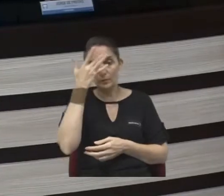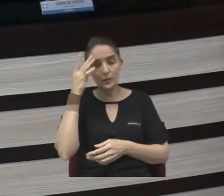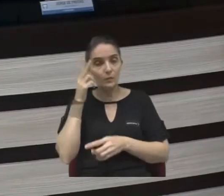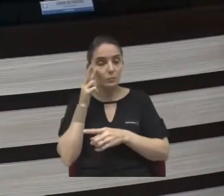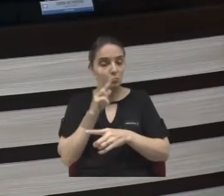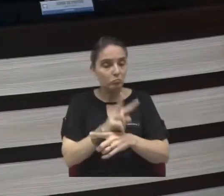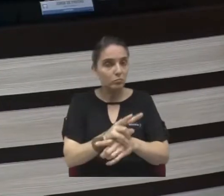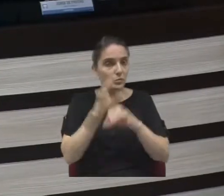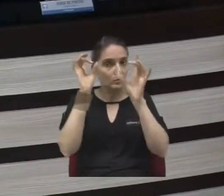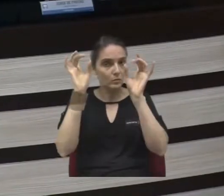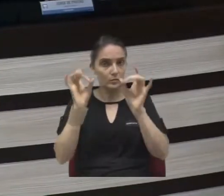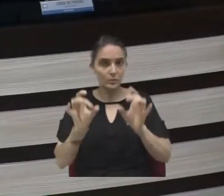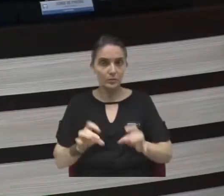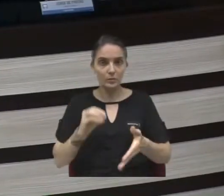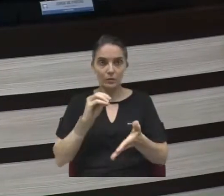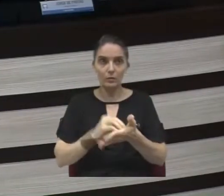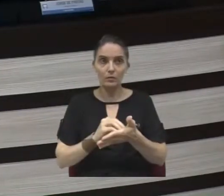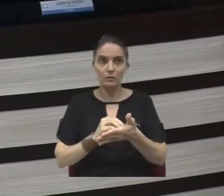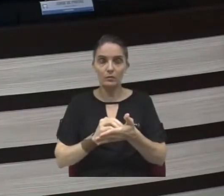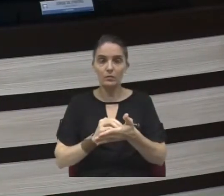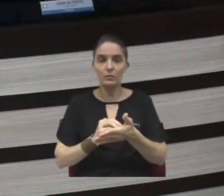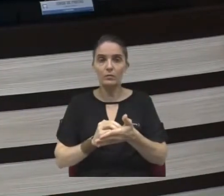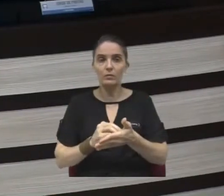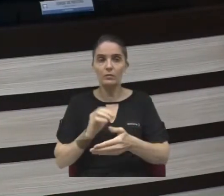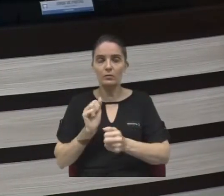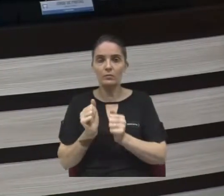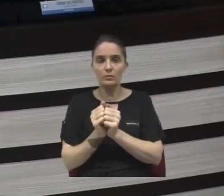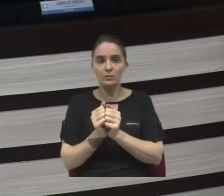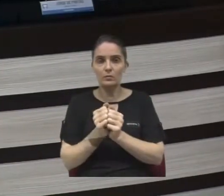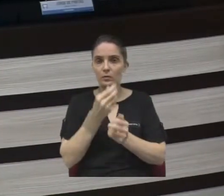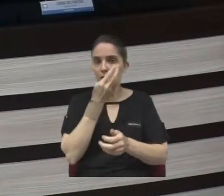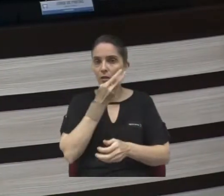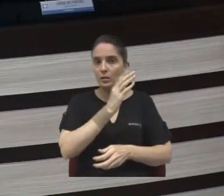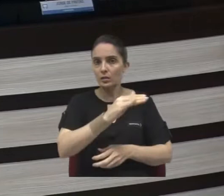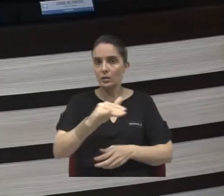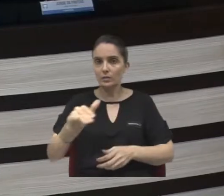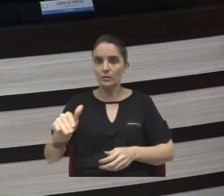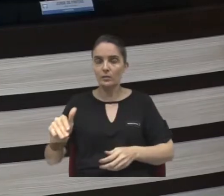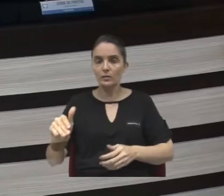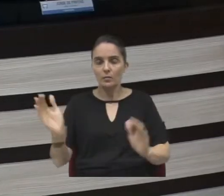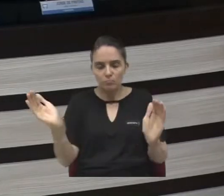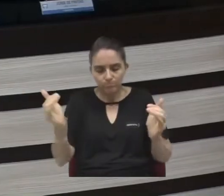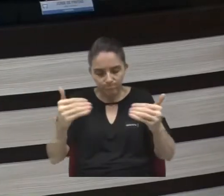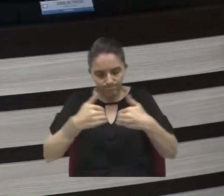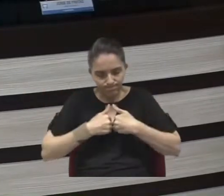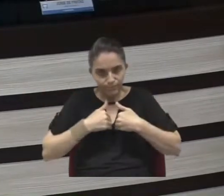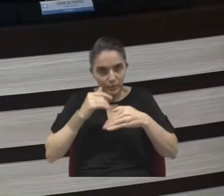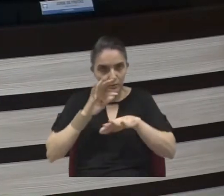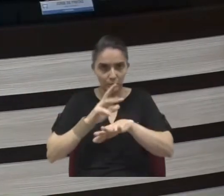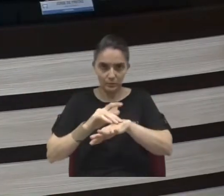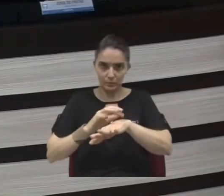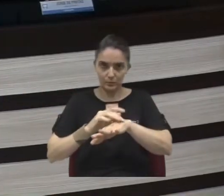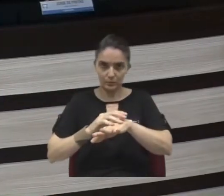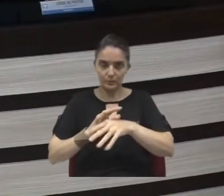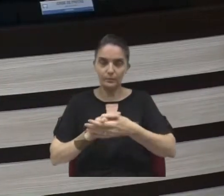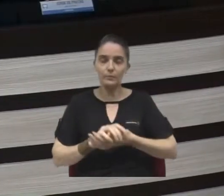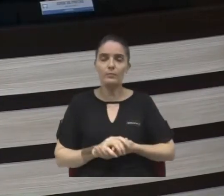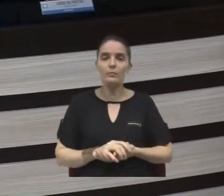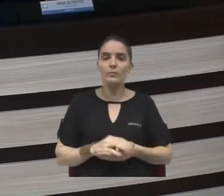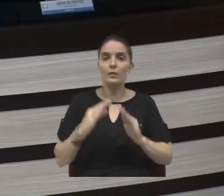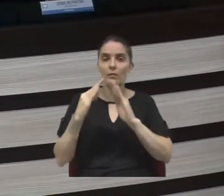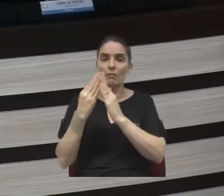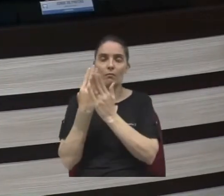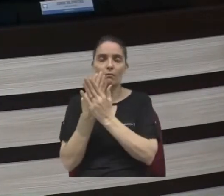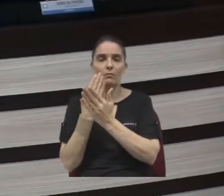para acompanhamento às crianças com transtorno do espectro autista, TA, na rede municipal e sua regularização.